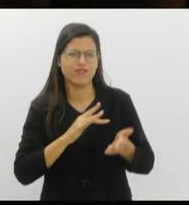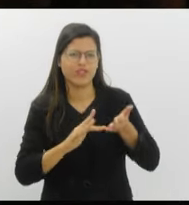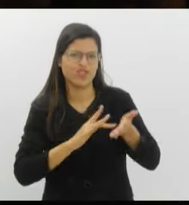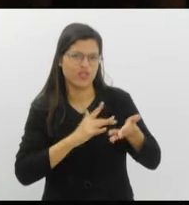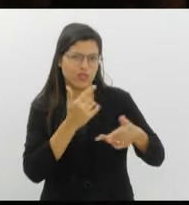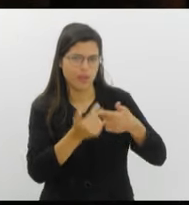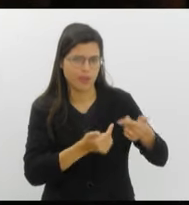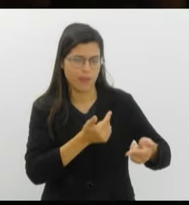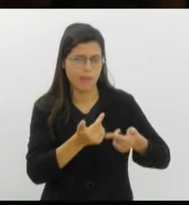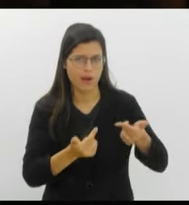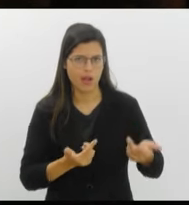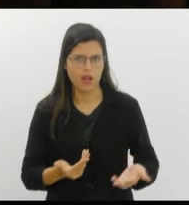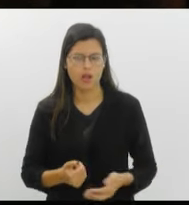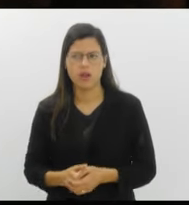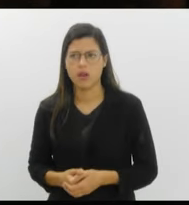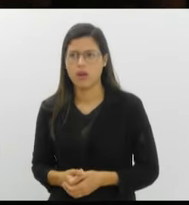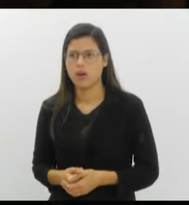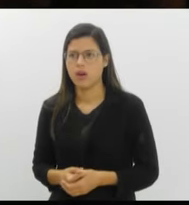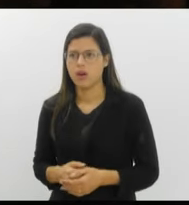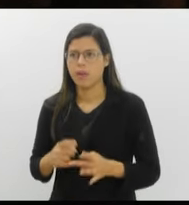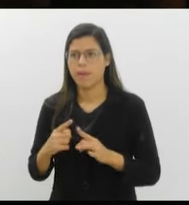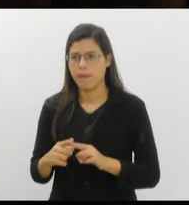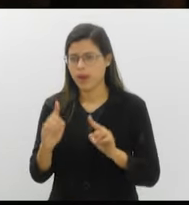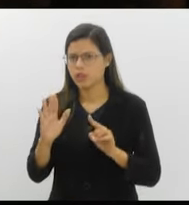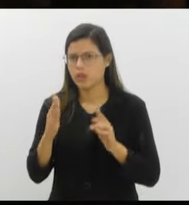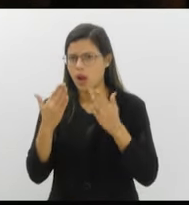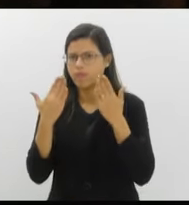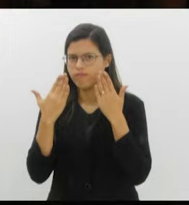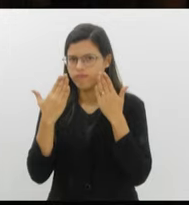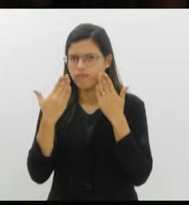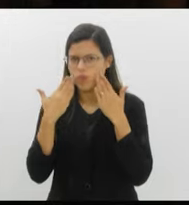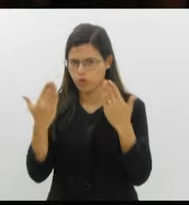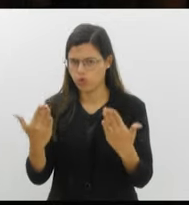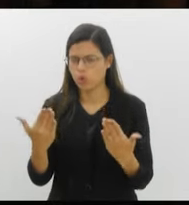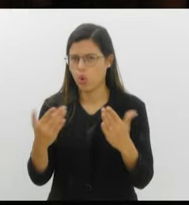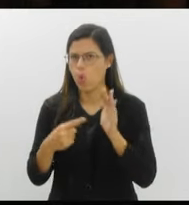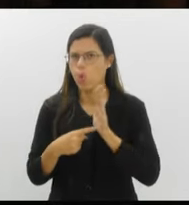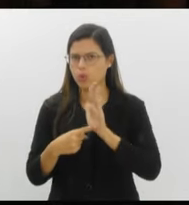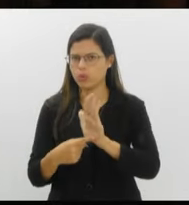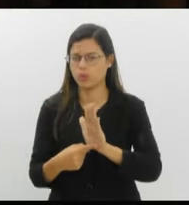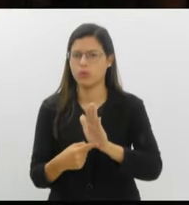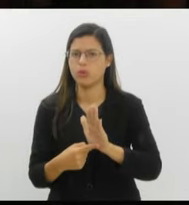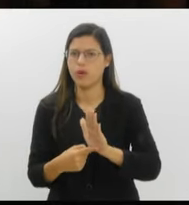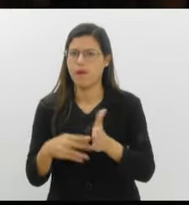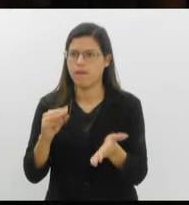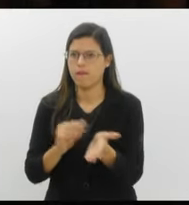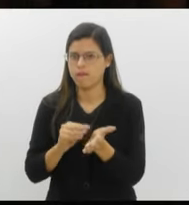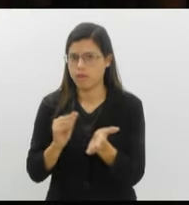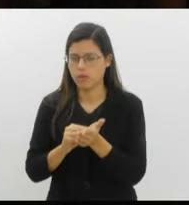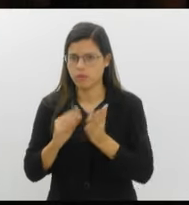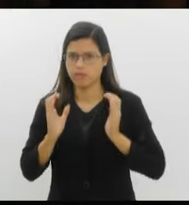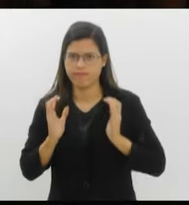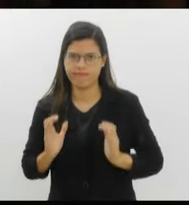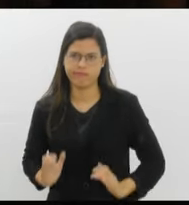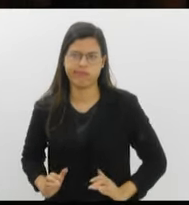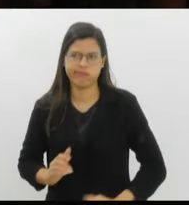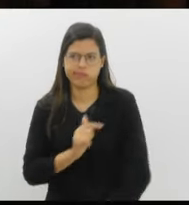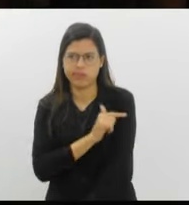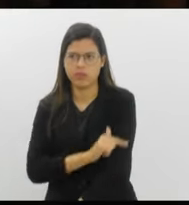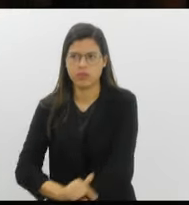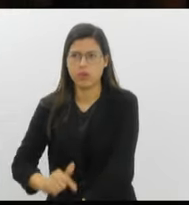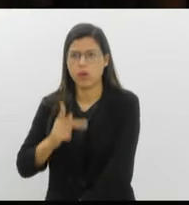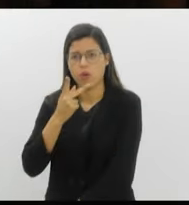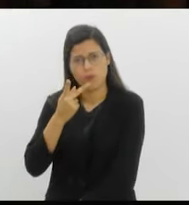No entanto, está revelado aí o caráter, aliás, a falta de caráter desse que eu insisto em chamar